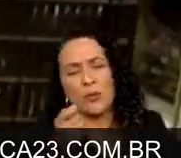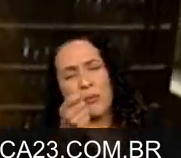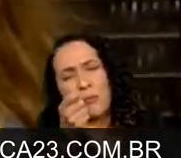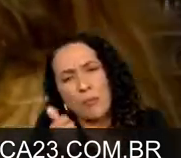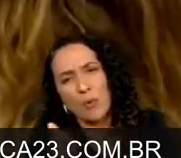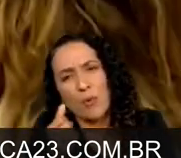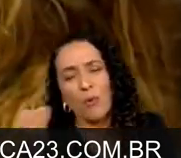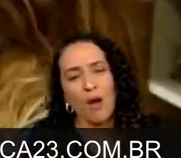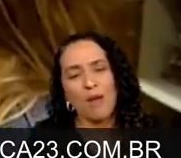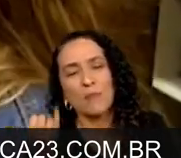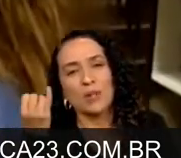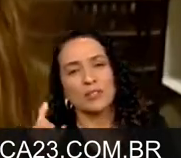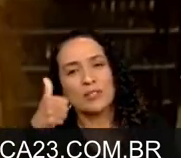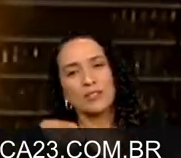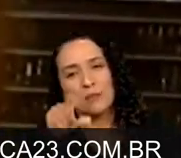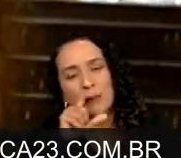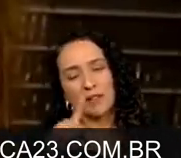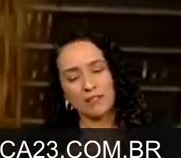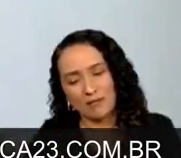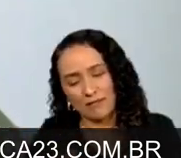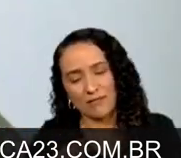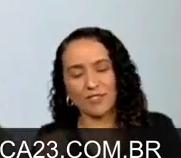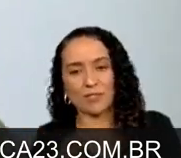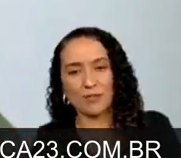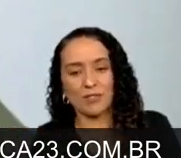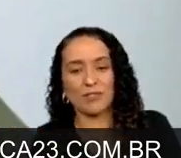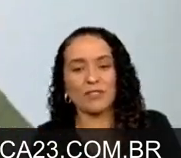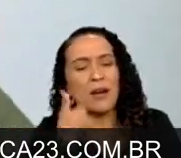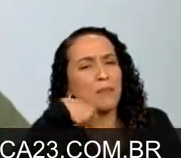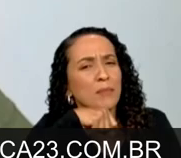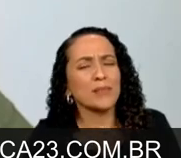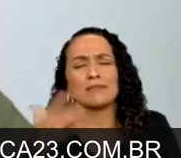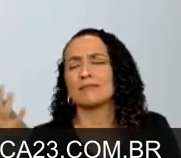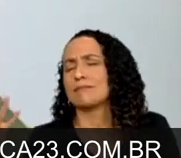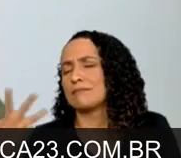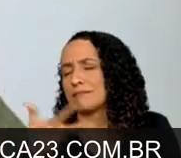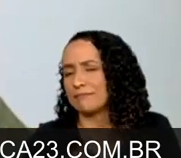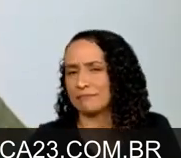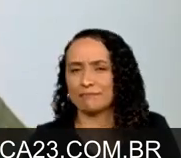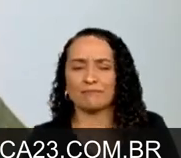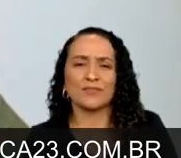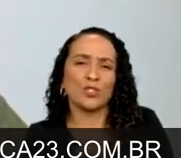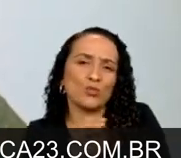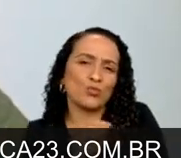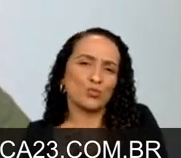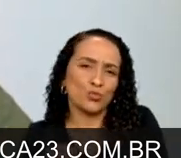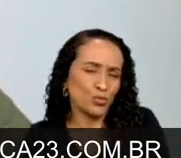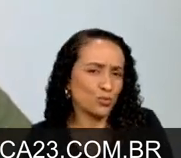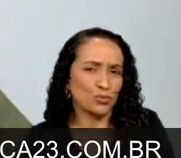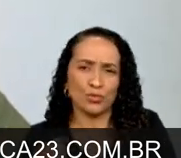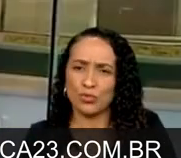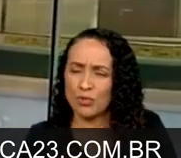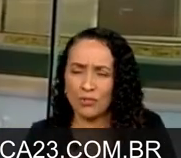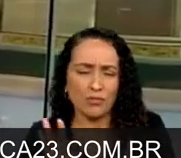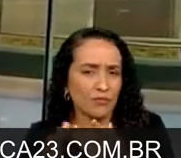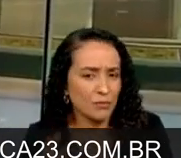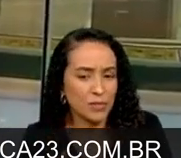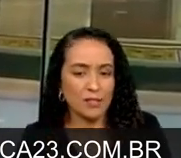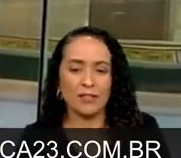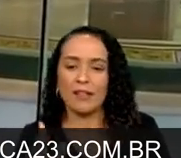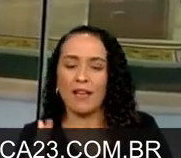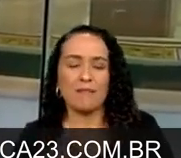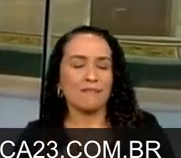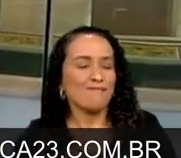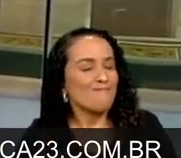pouquinho, a importância que elas têm na nossa vida. É uma mãe extraordinária, né? Cuida muito bem de nós, família. Ah, ela